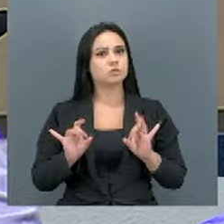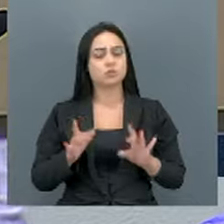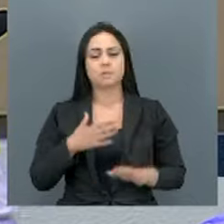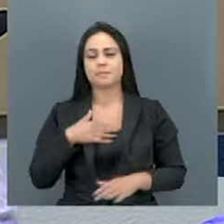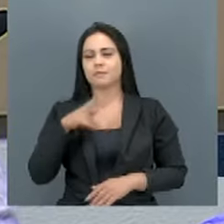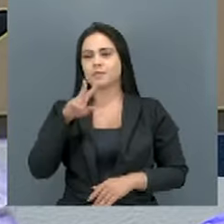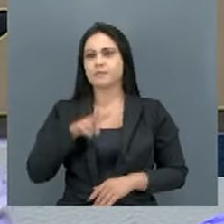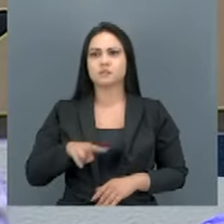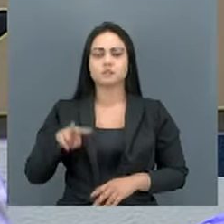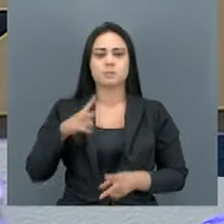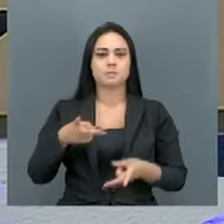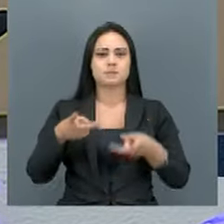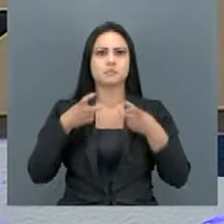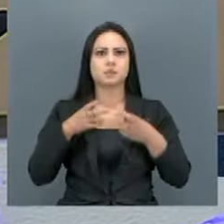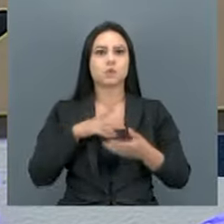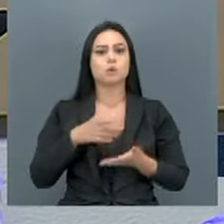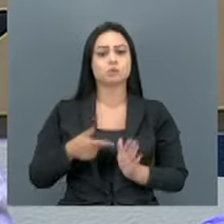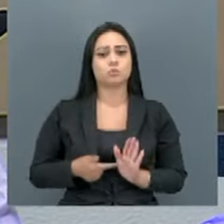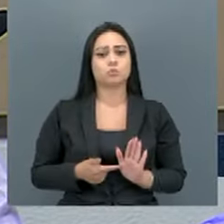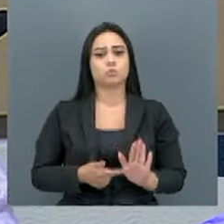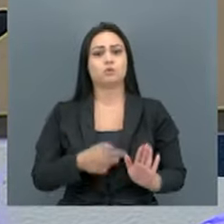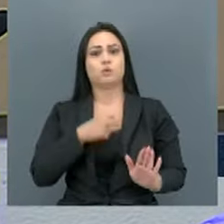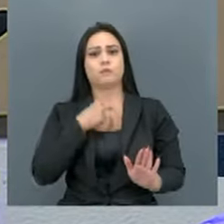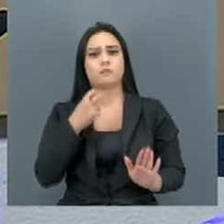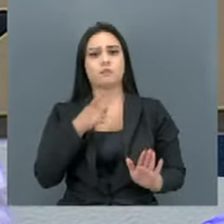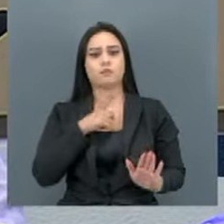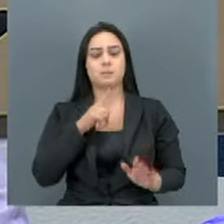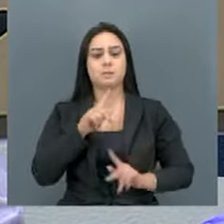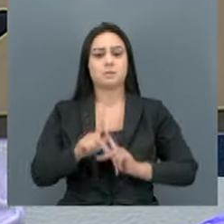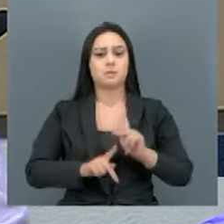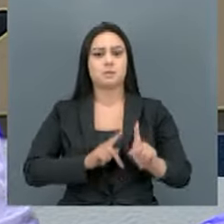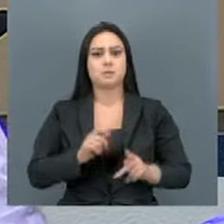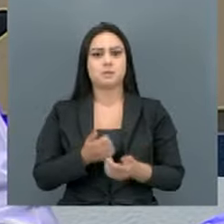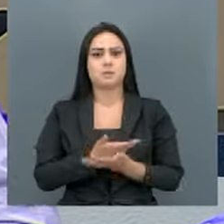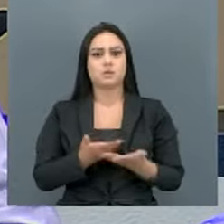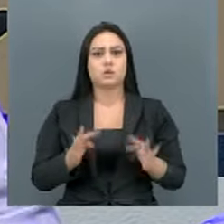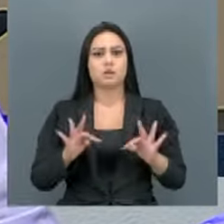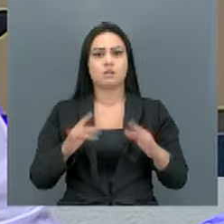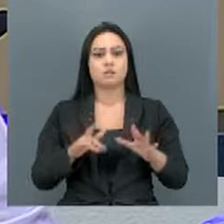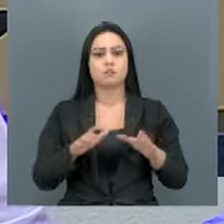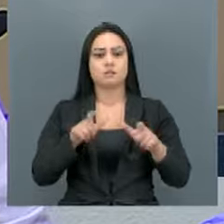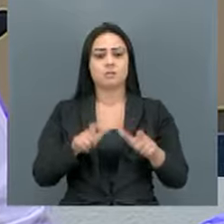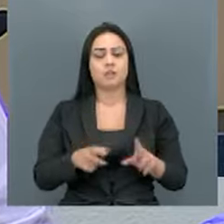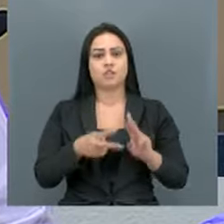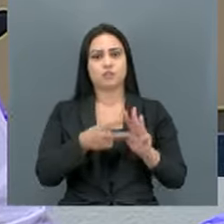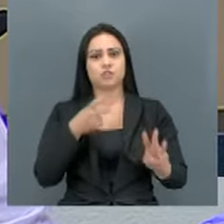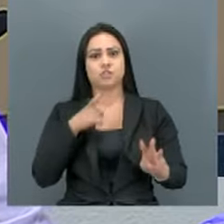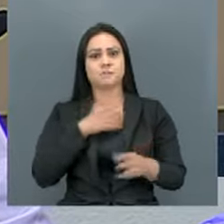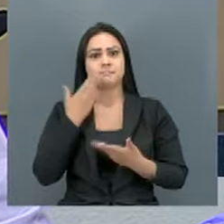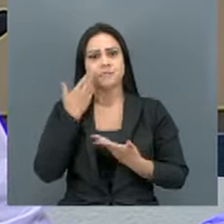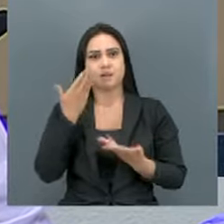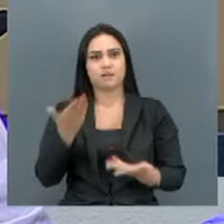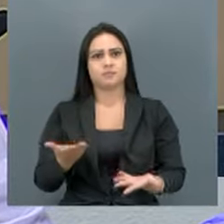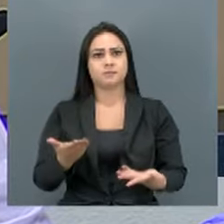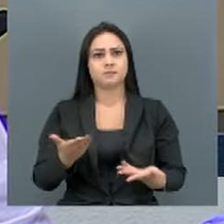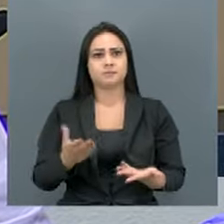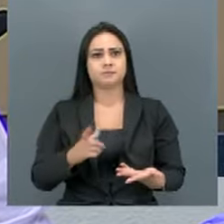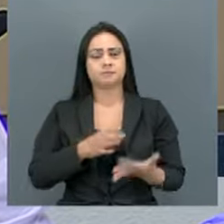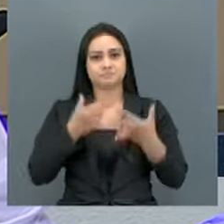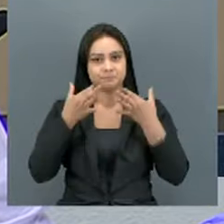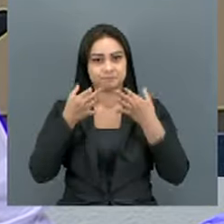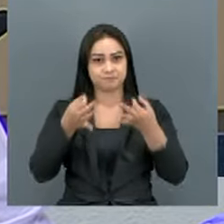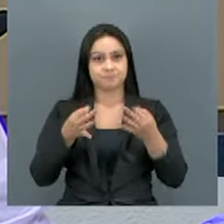visão, trouxe com a voz do povo Terra Indígena Sangradouro. Muito obrigado pela